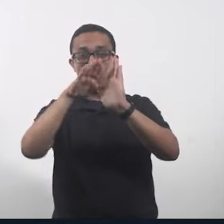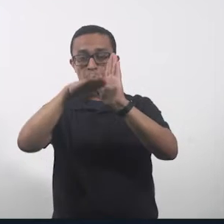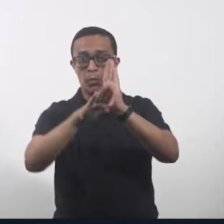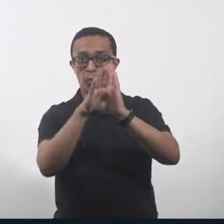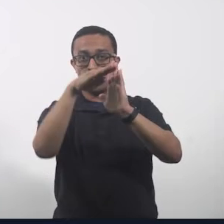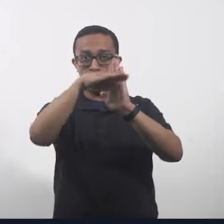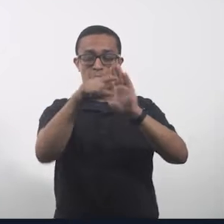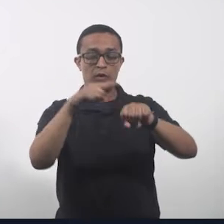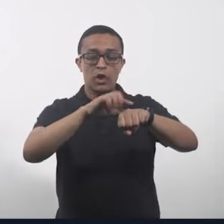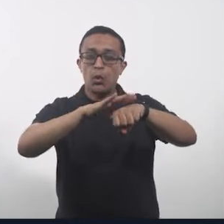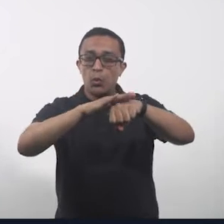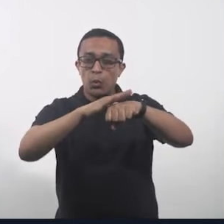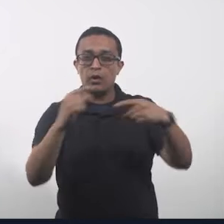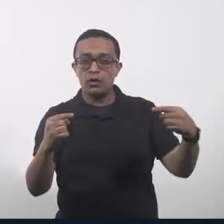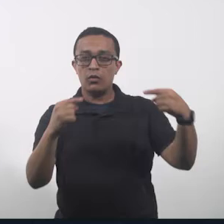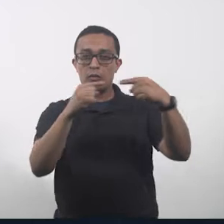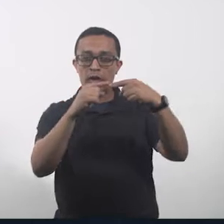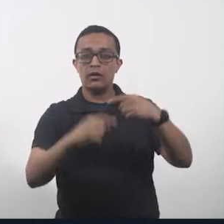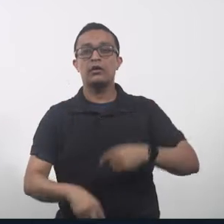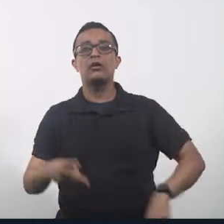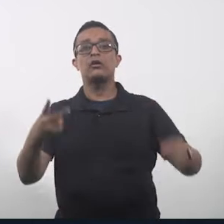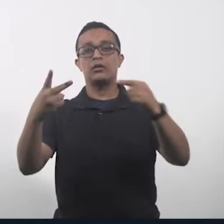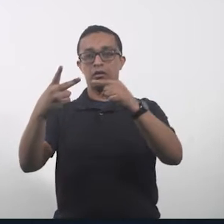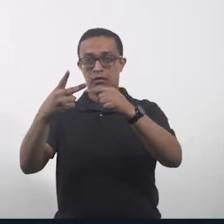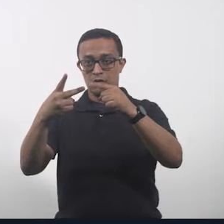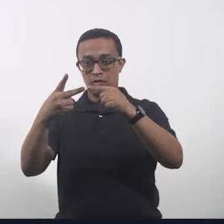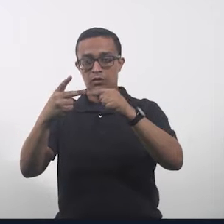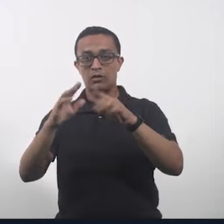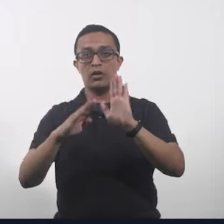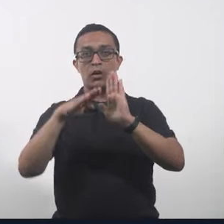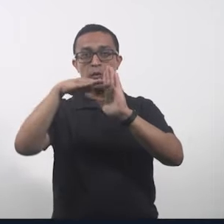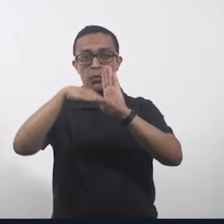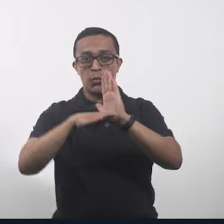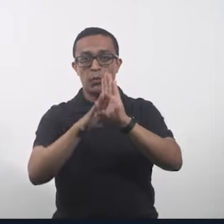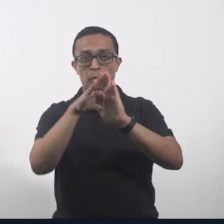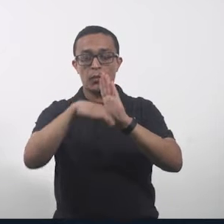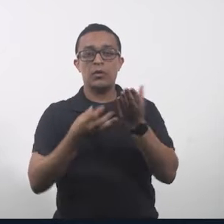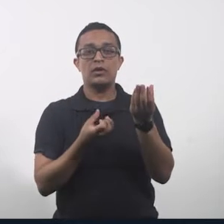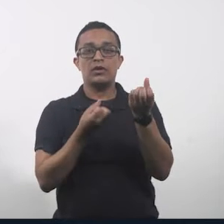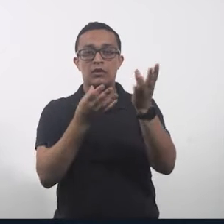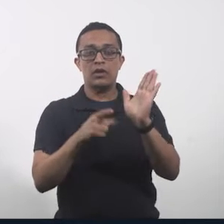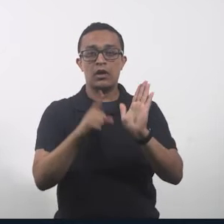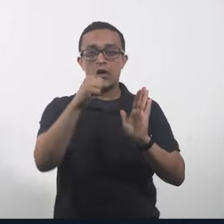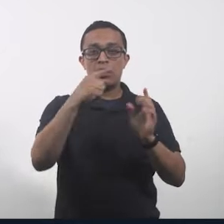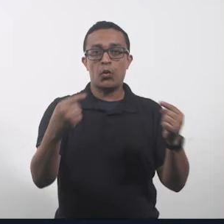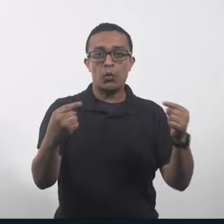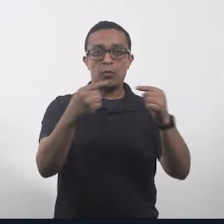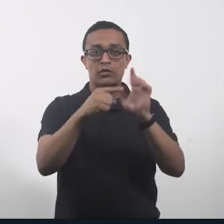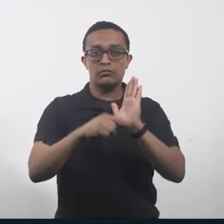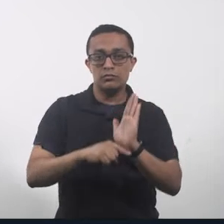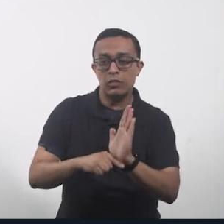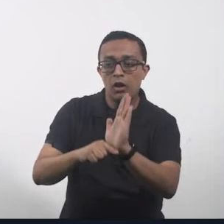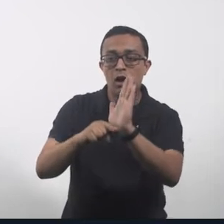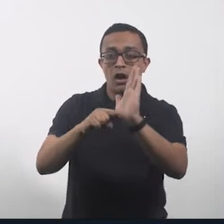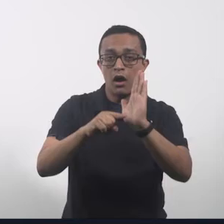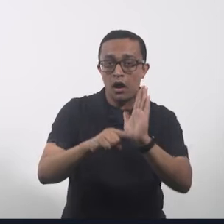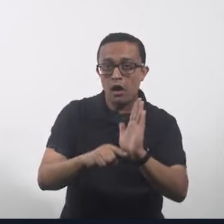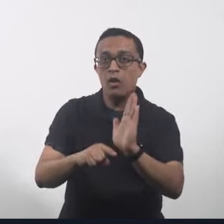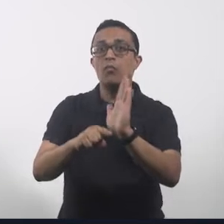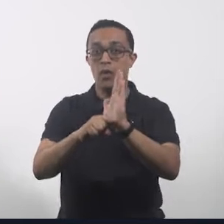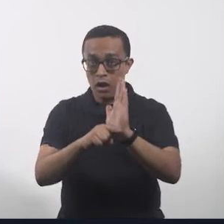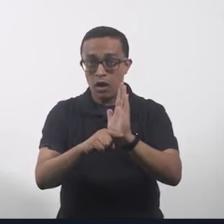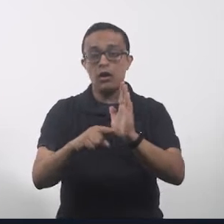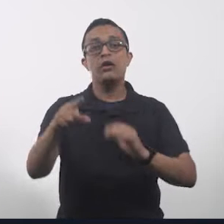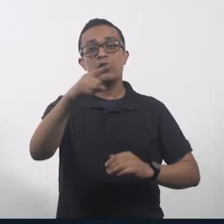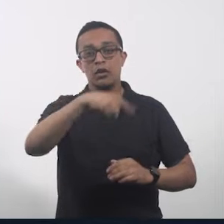indicadores epidemiológicos, e uma avaliação de um grupo de indicadores com dados da assistência, para a gente entender também a resposta, né, que a